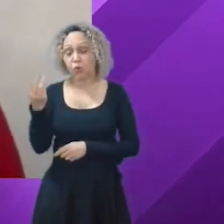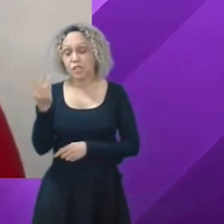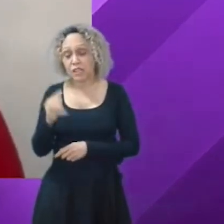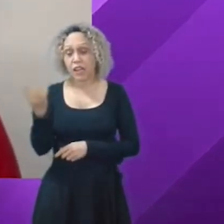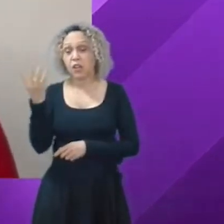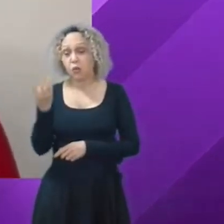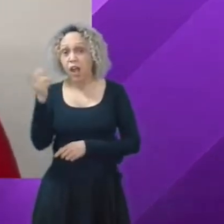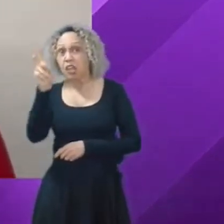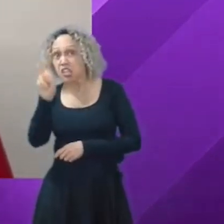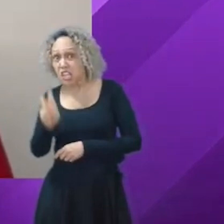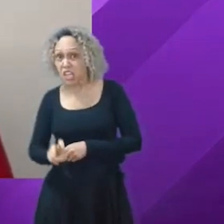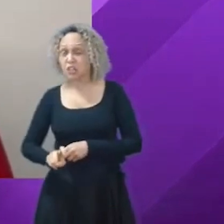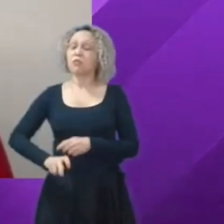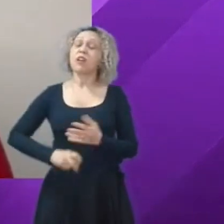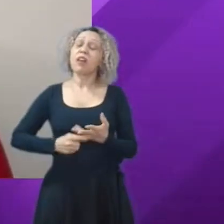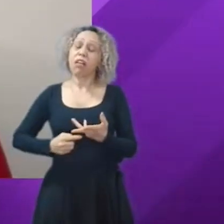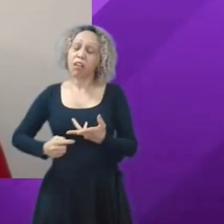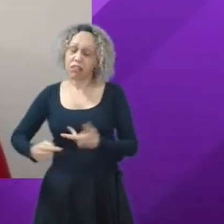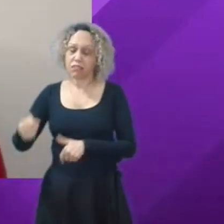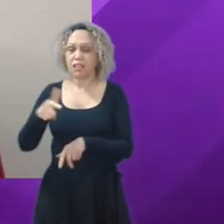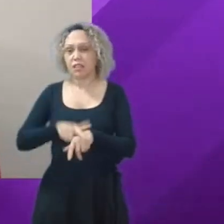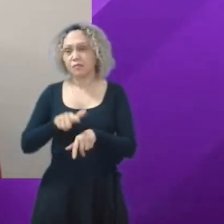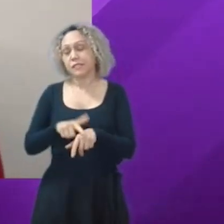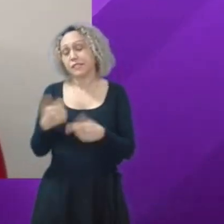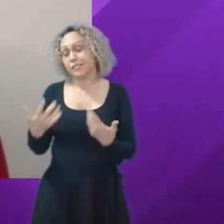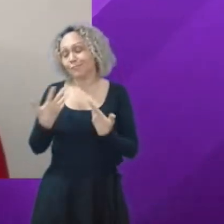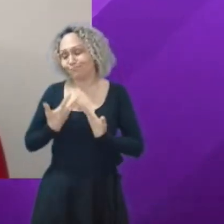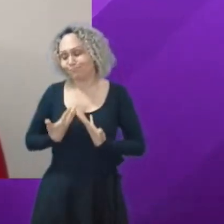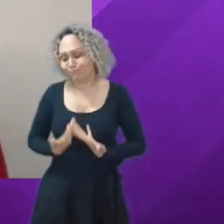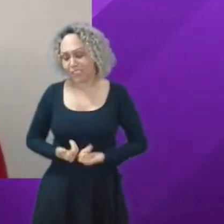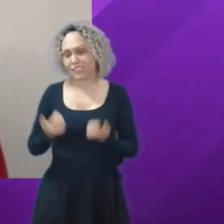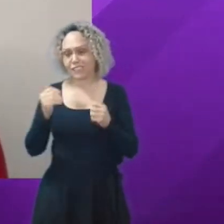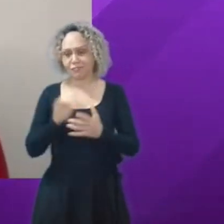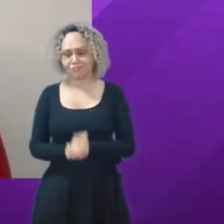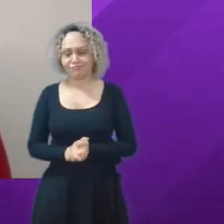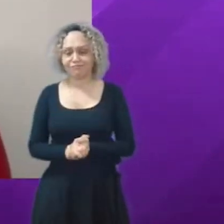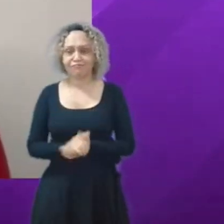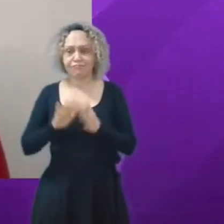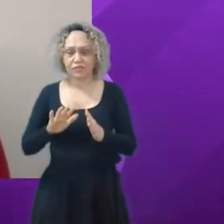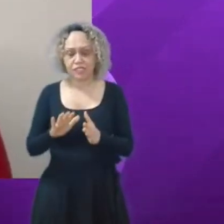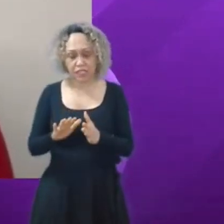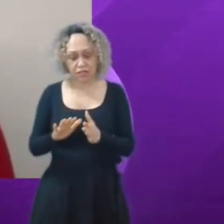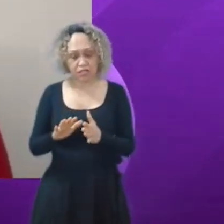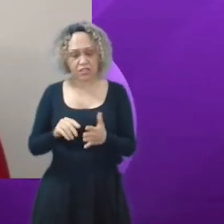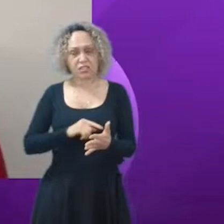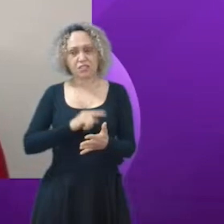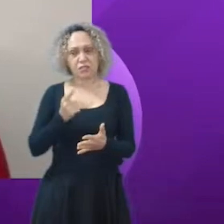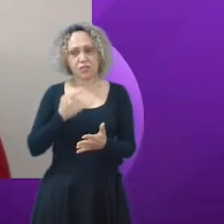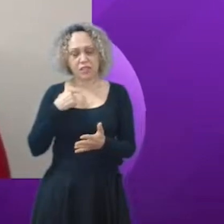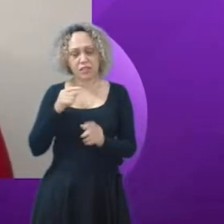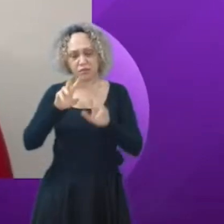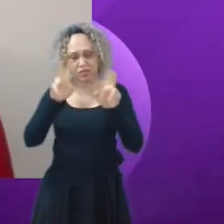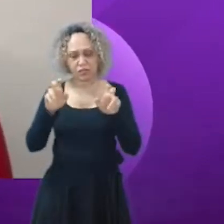dizer seja considerado. Então, aí eu puxo esse ponto aqui, que eu acho que é um ponto que merece um olhar, que é da